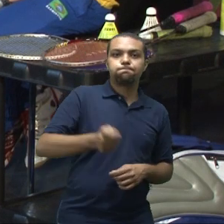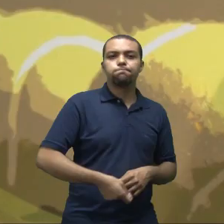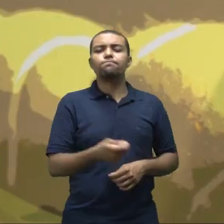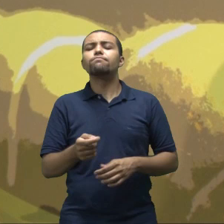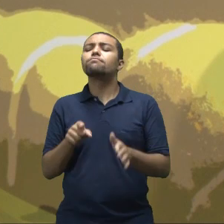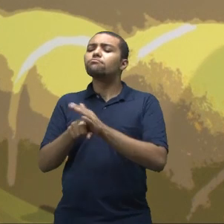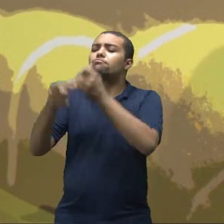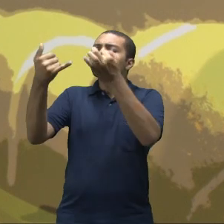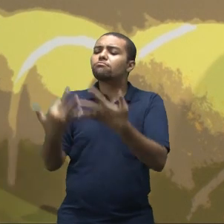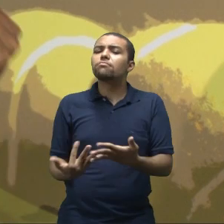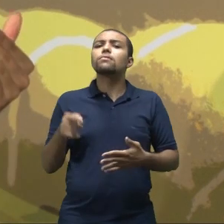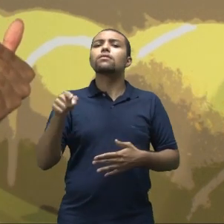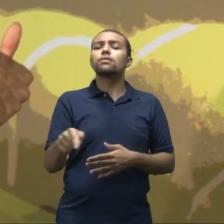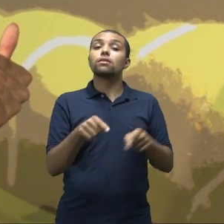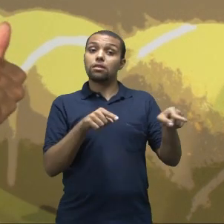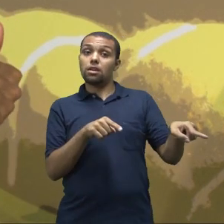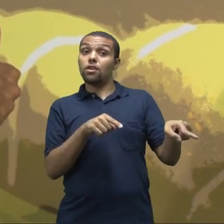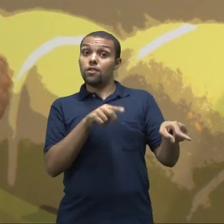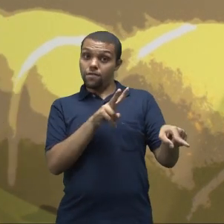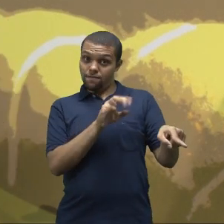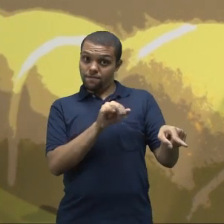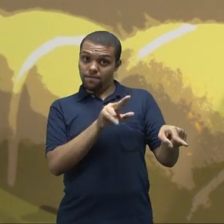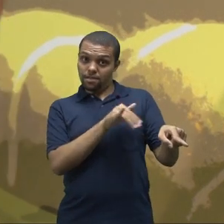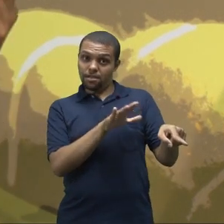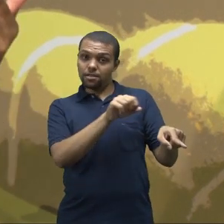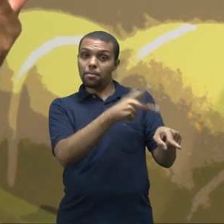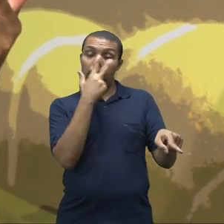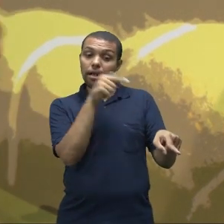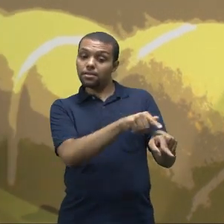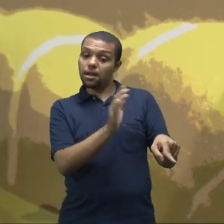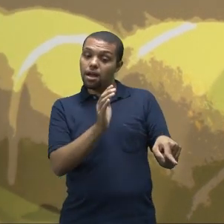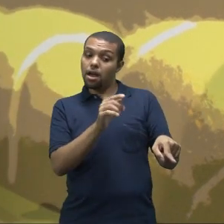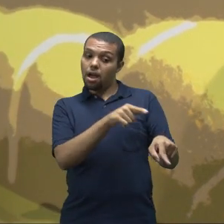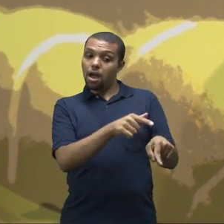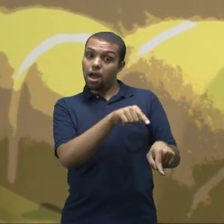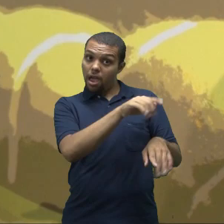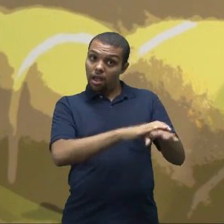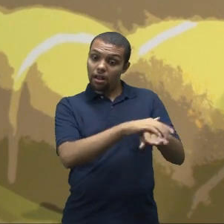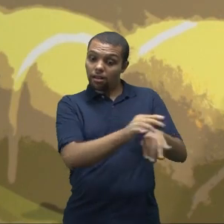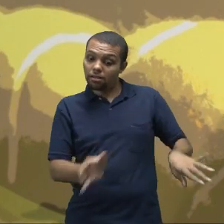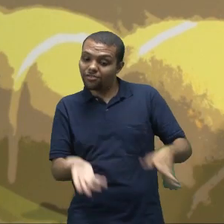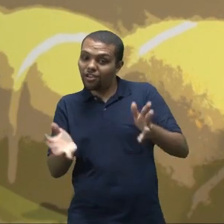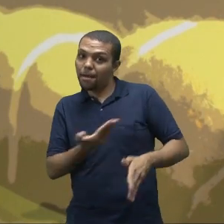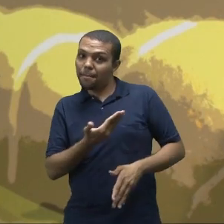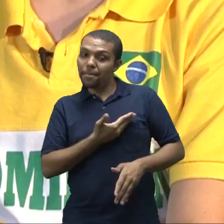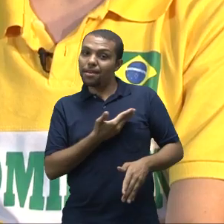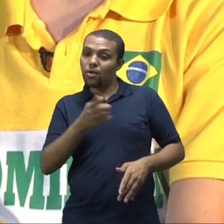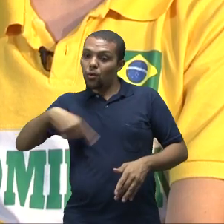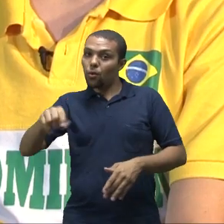Então... Uhum. E, Cristiane, você estava me contando que o Vinícius meio que incentivou mesmo o pessoal